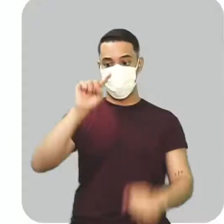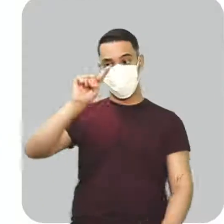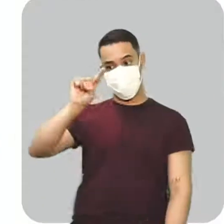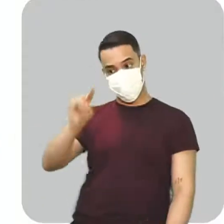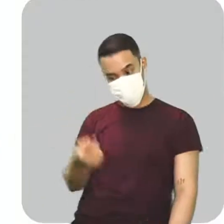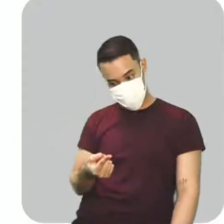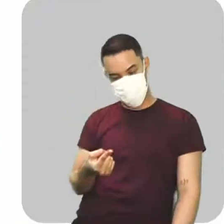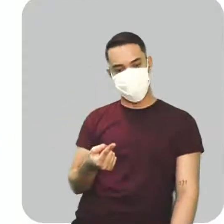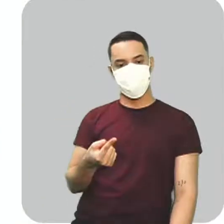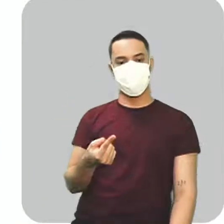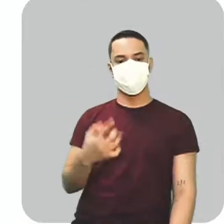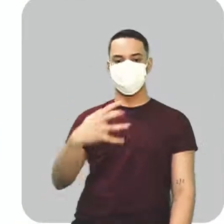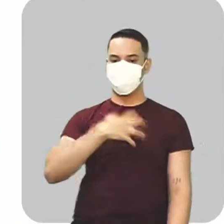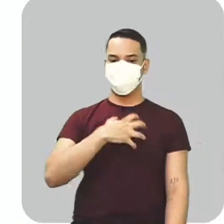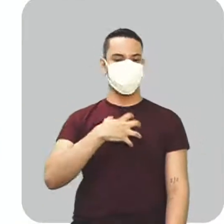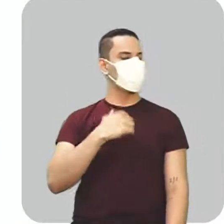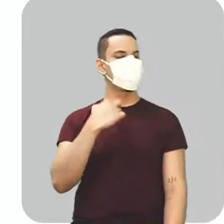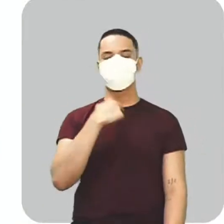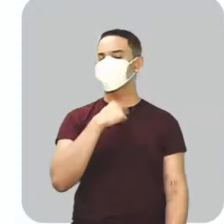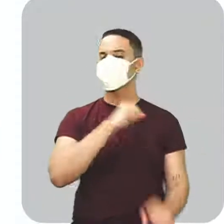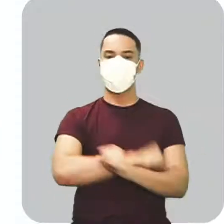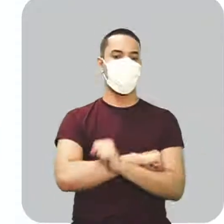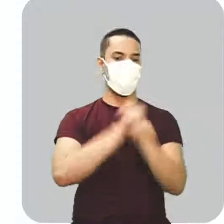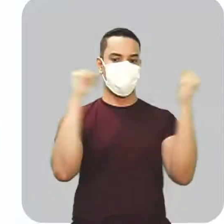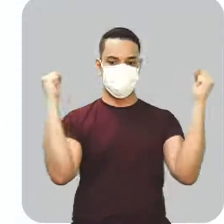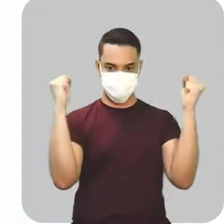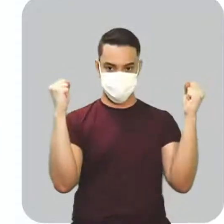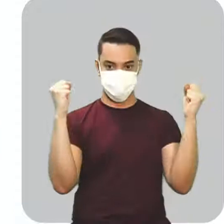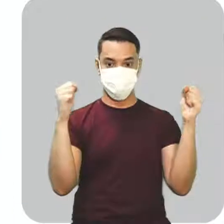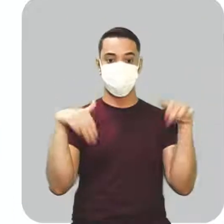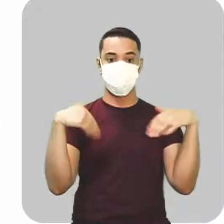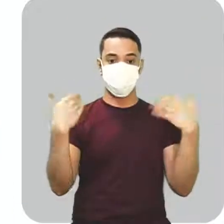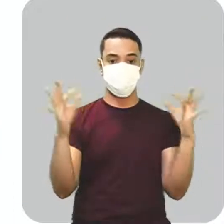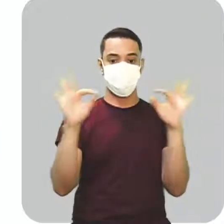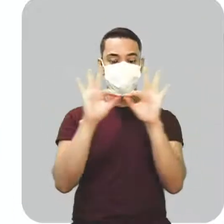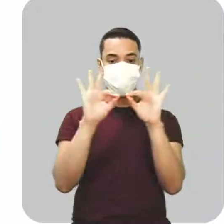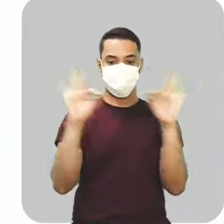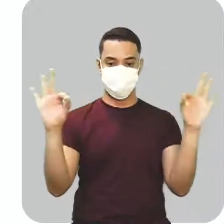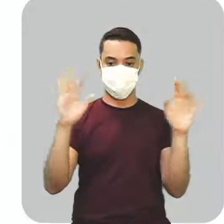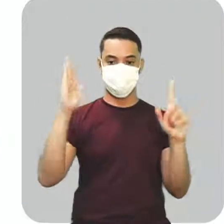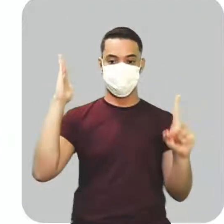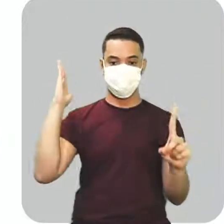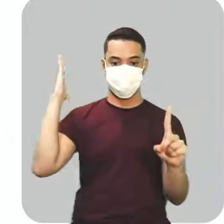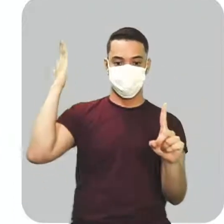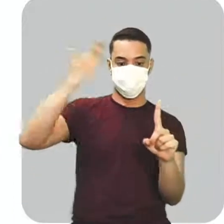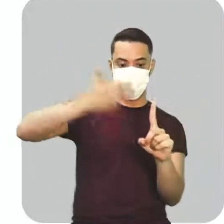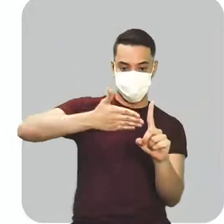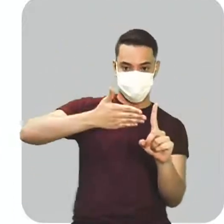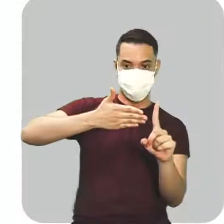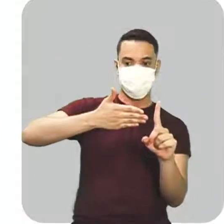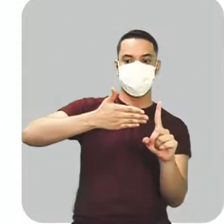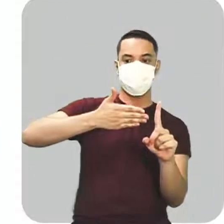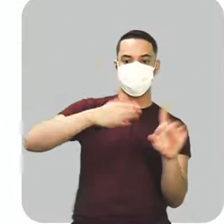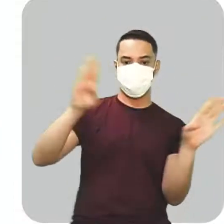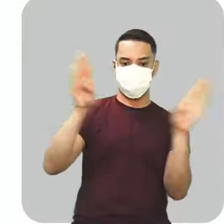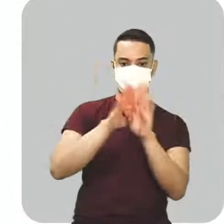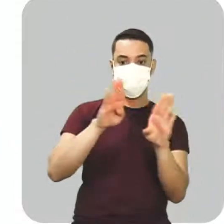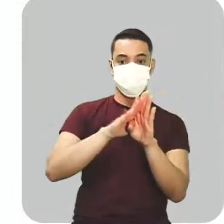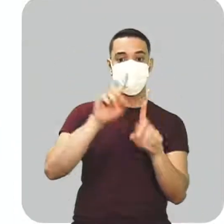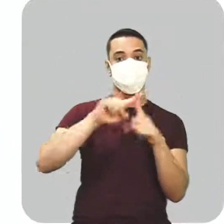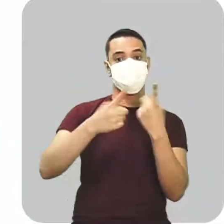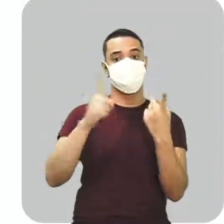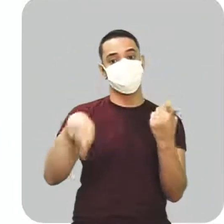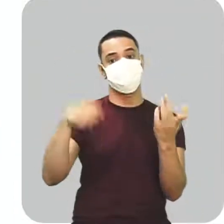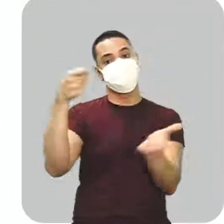se conter. Então, esses daí, ó, ordem direta, aqui, facultativo.